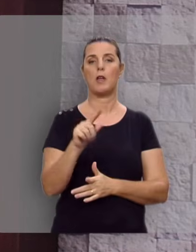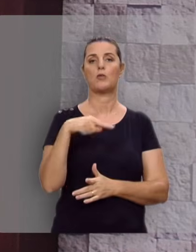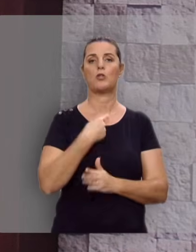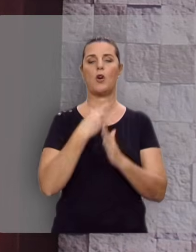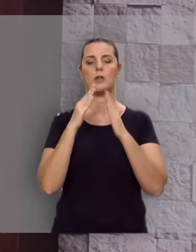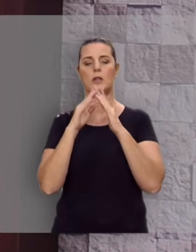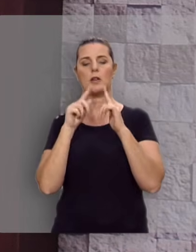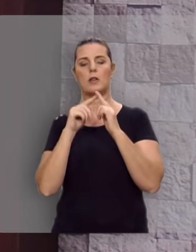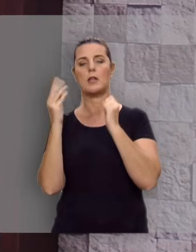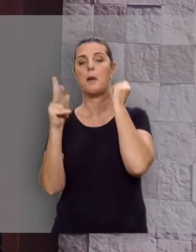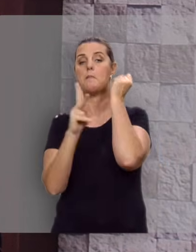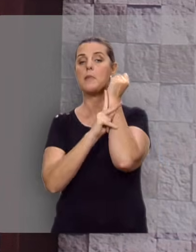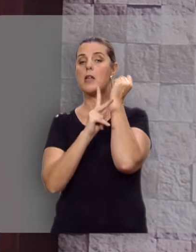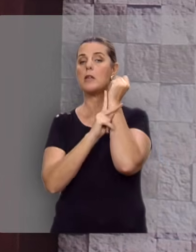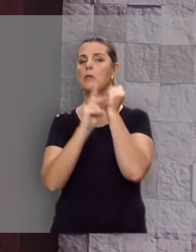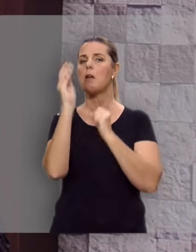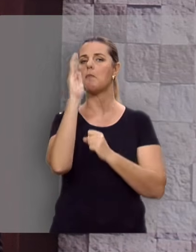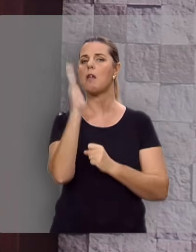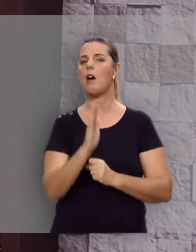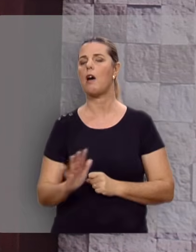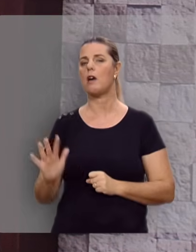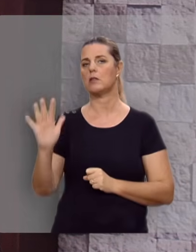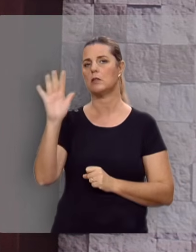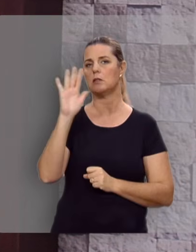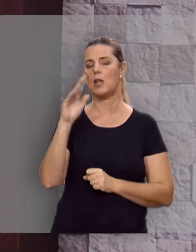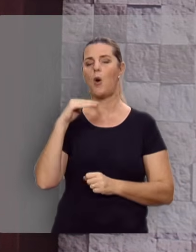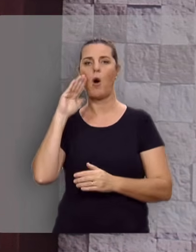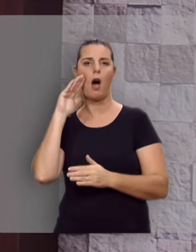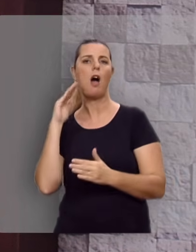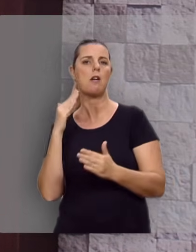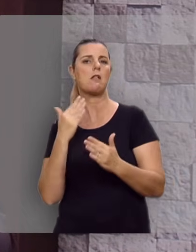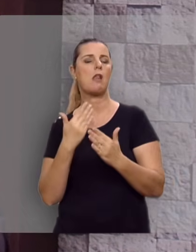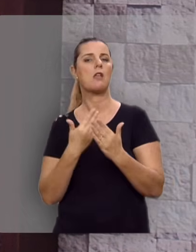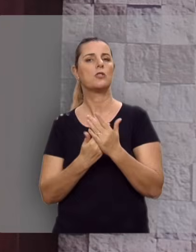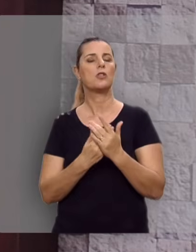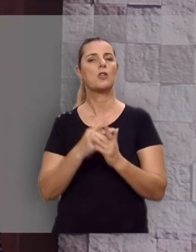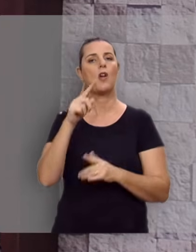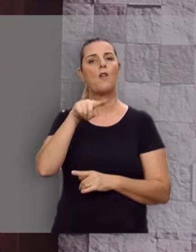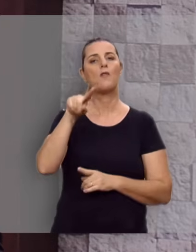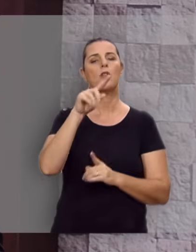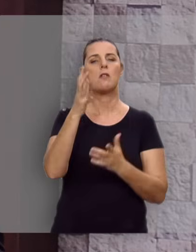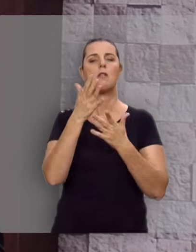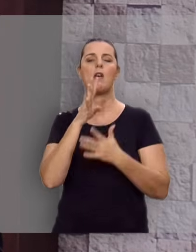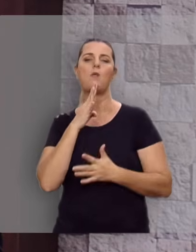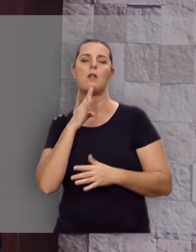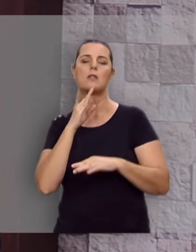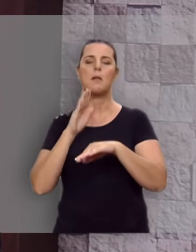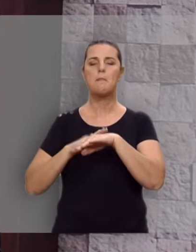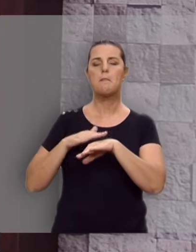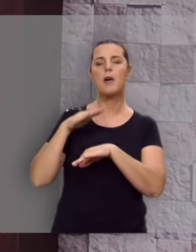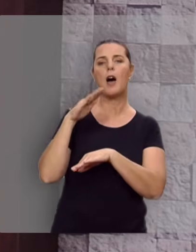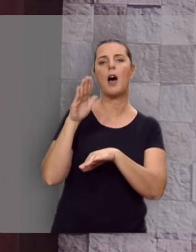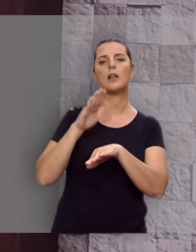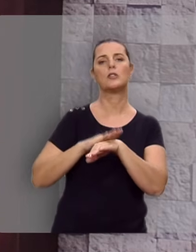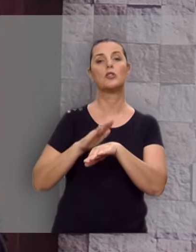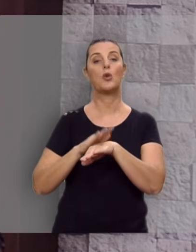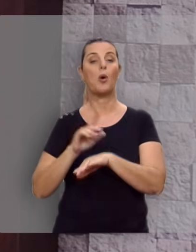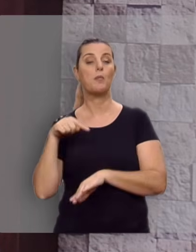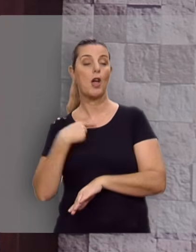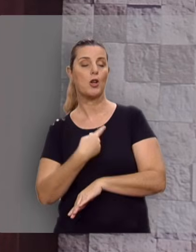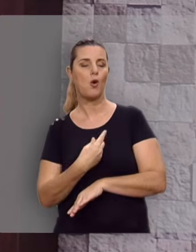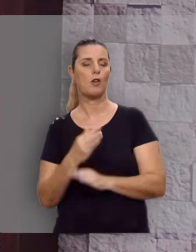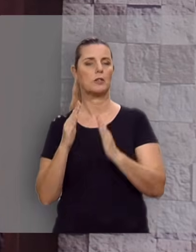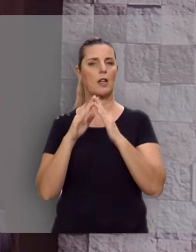da Igreja Presbiteriana do Brasil, acreditamos. Se você quer conhecer um pouquinho mais sobre a